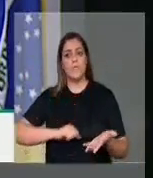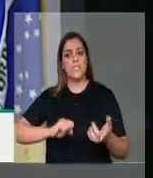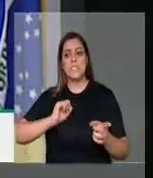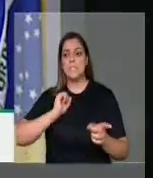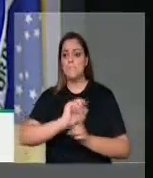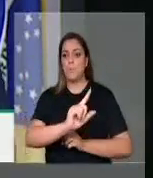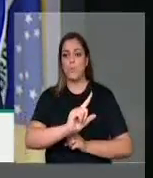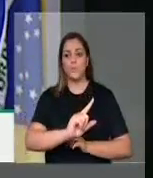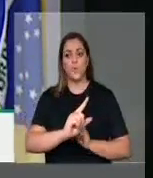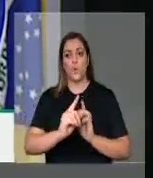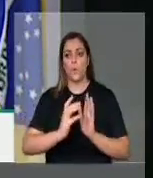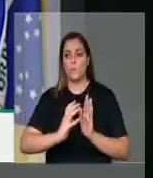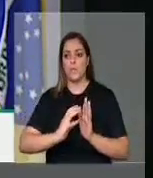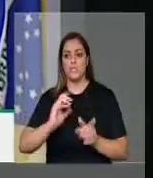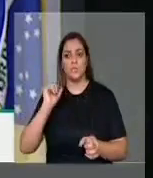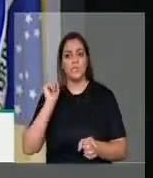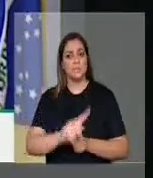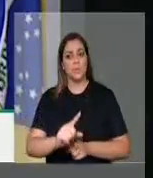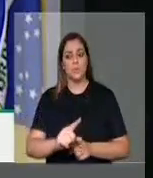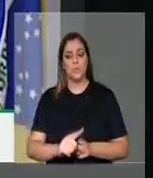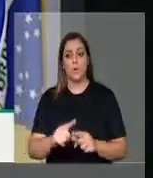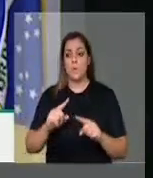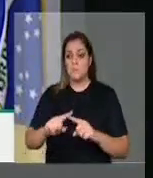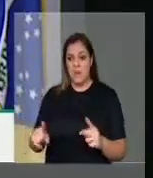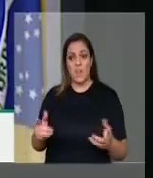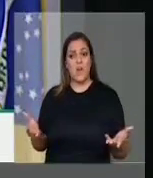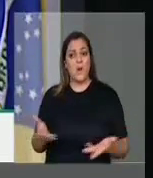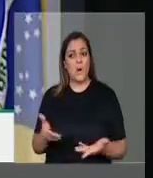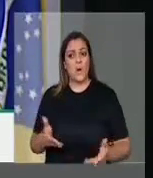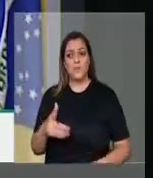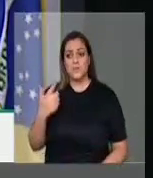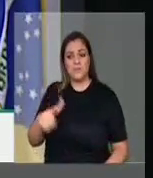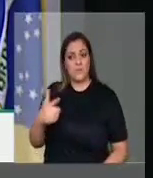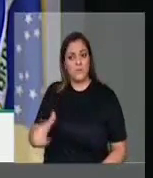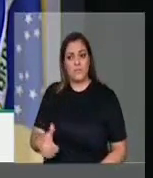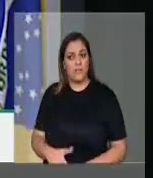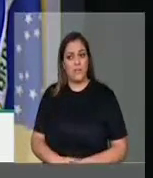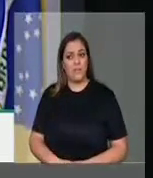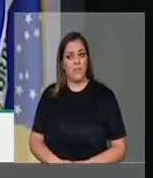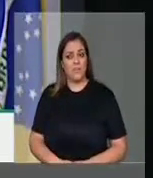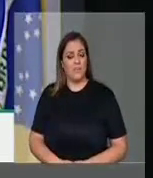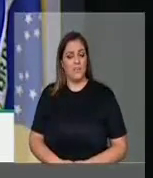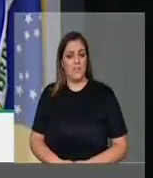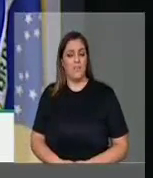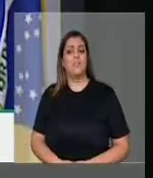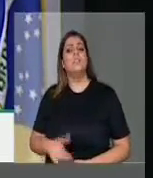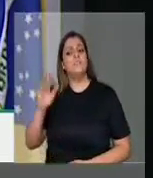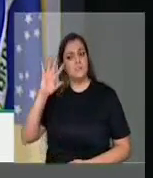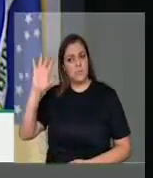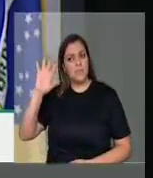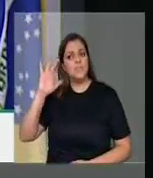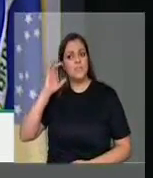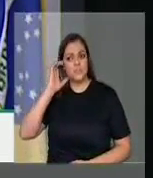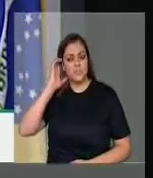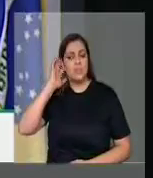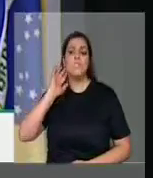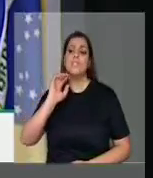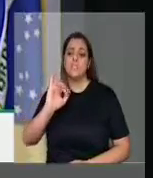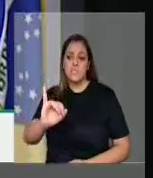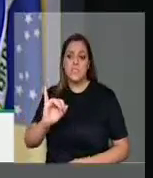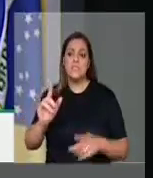governador. Coisa que não está acontecendo agora. Imagine, meu caro Benito, se a fila